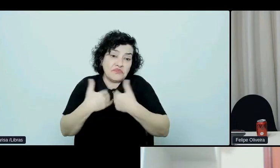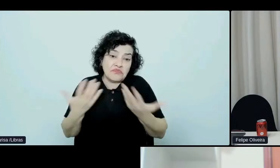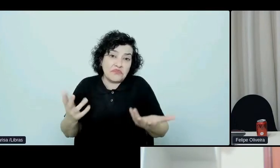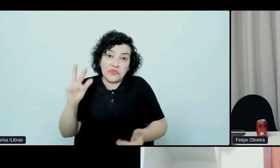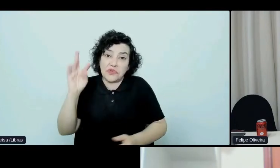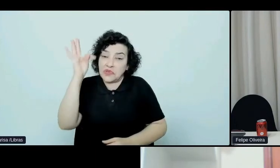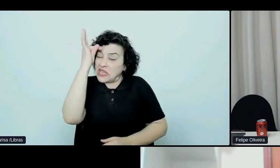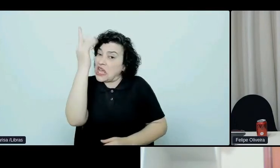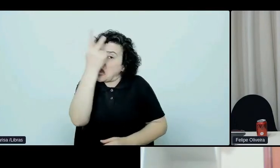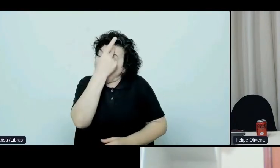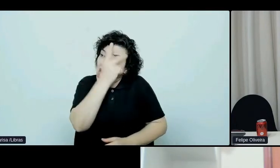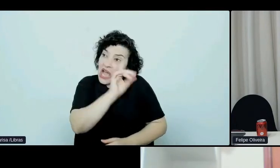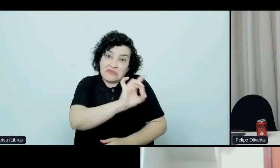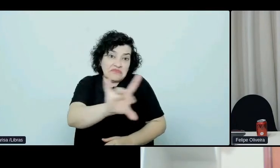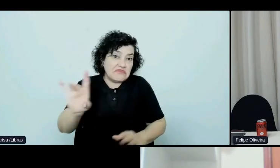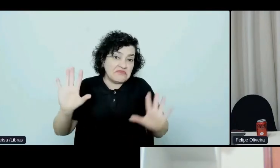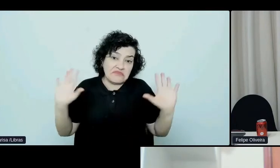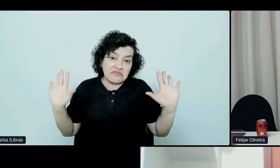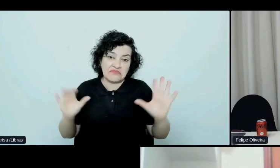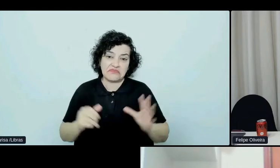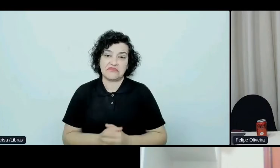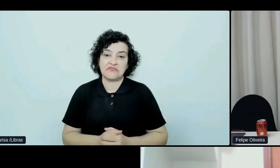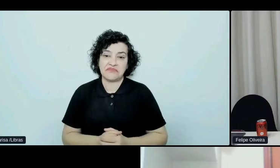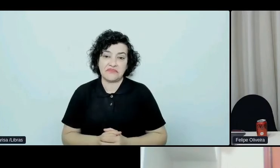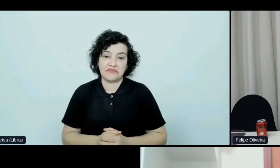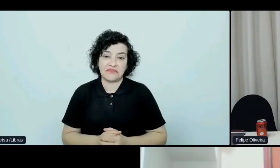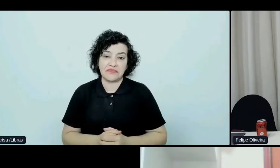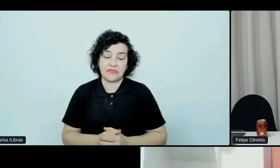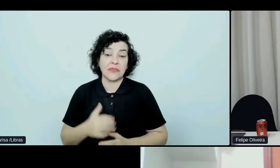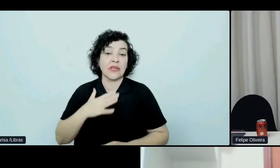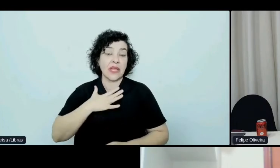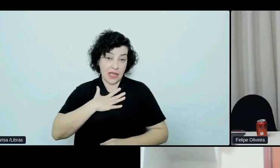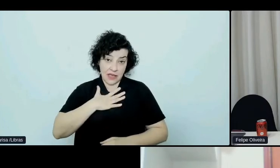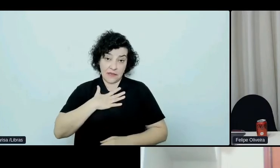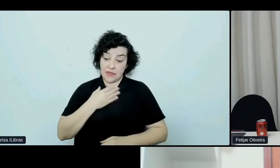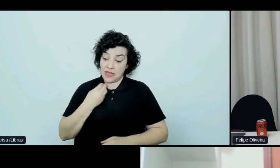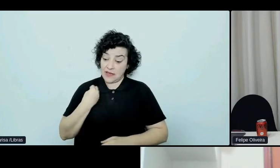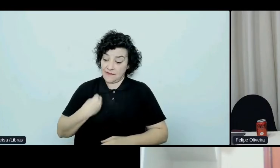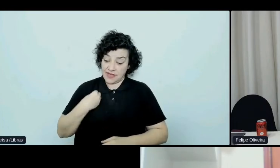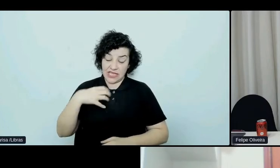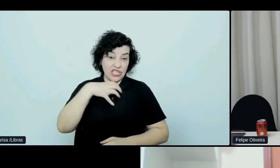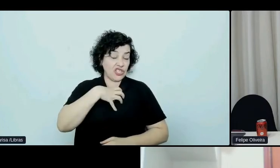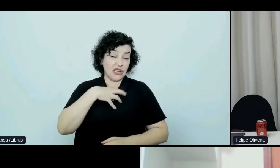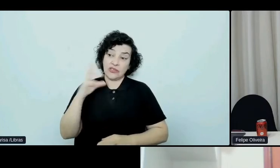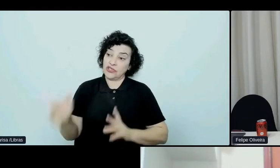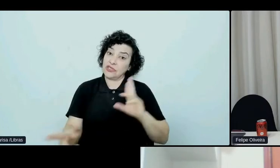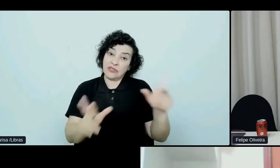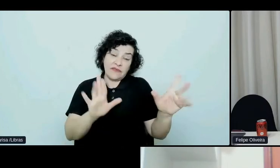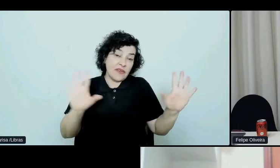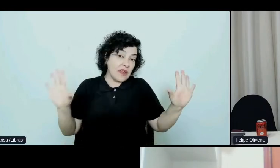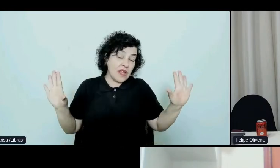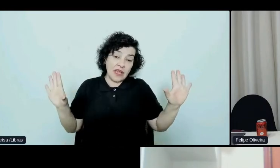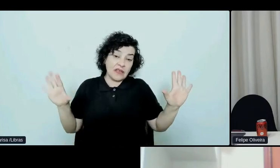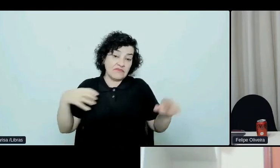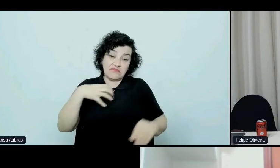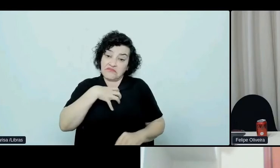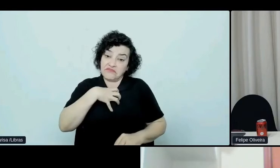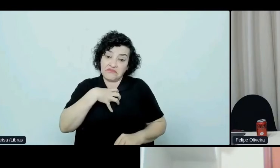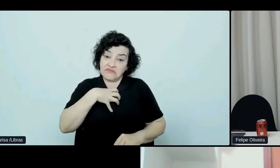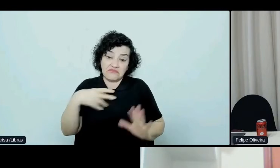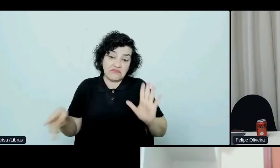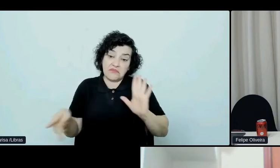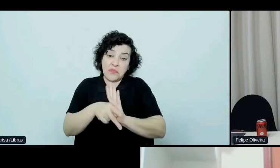uma frase, sabe? Mas você faz a mesma coisa, é uma reação desproporcional. Não é desproporcional, é a nossa reação.